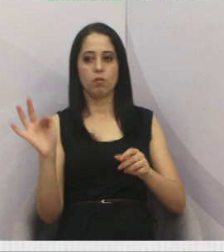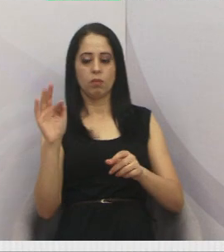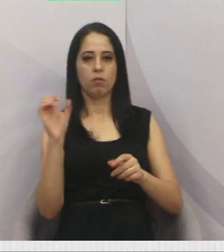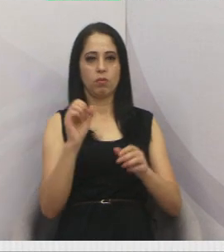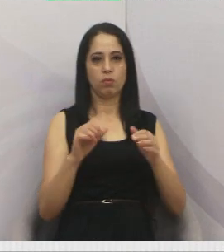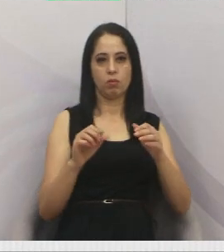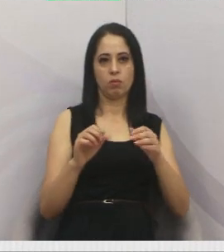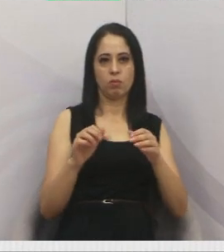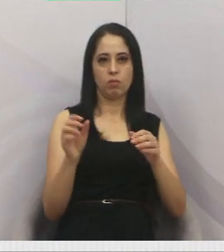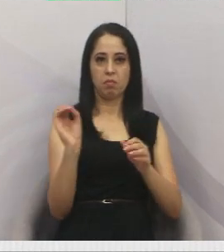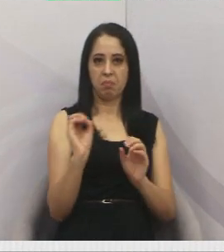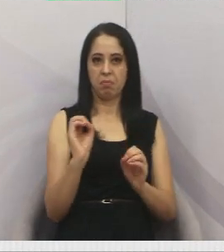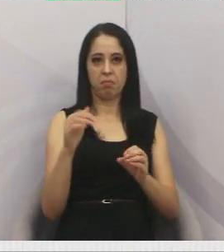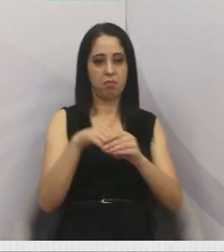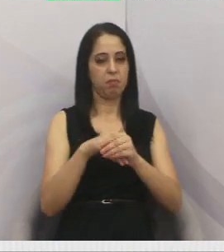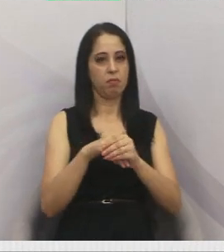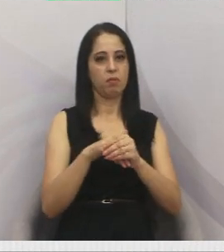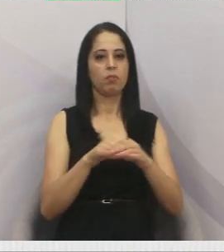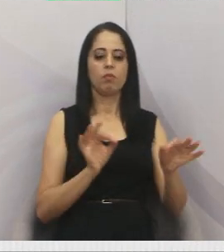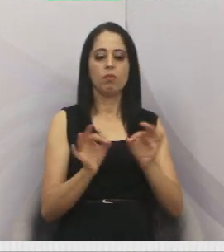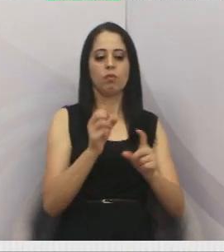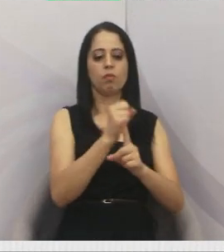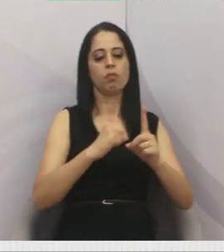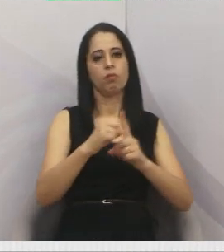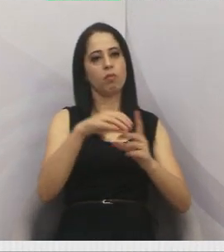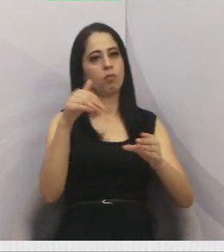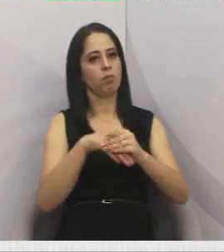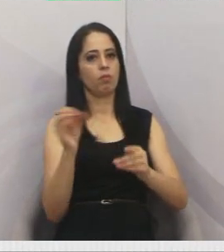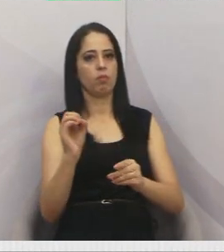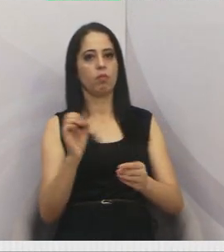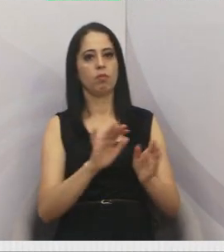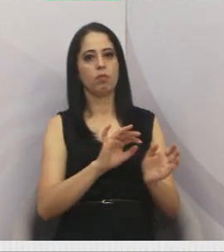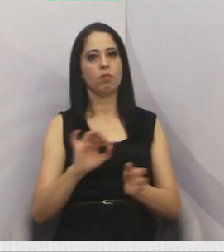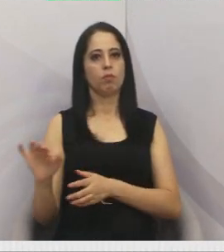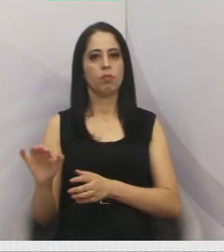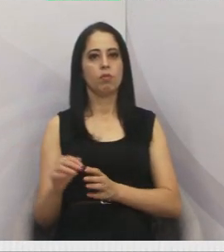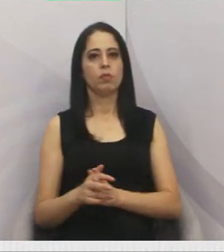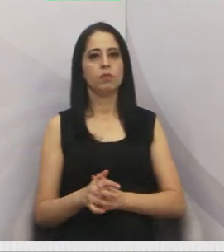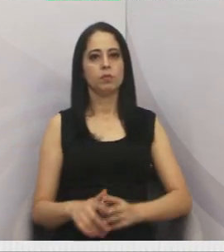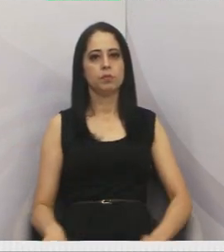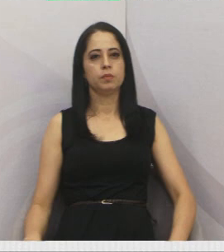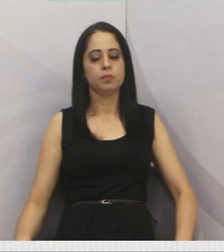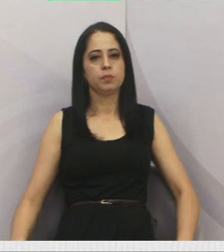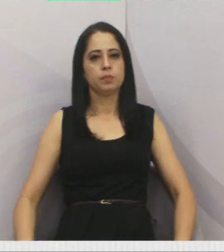branco. Segmento Organização da Sociedade Civil, voto em branco. Próximo voto.